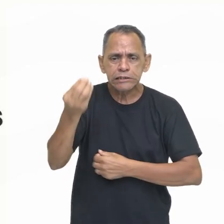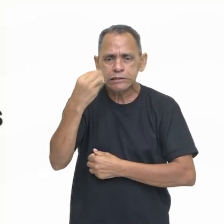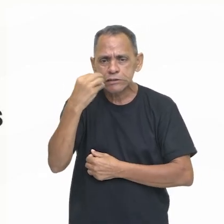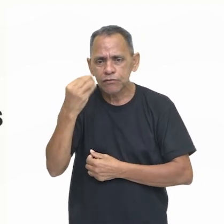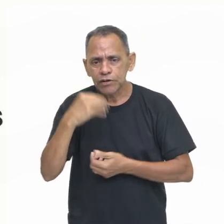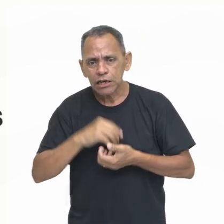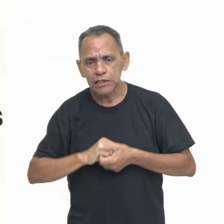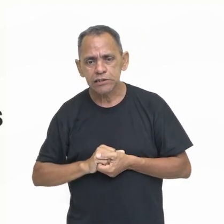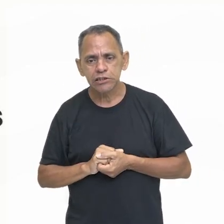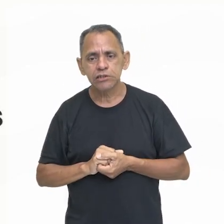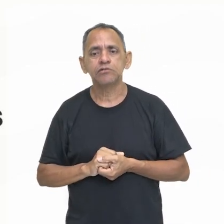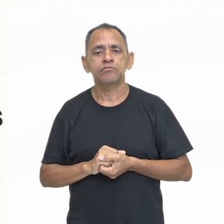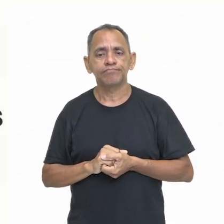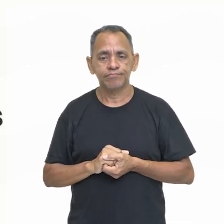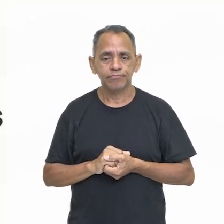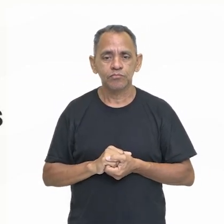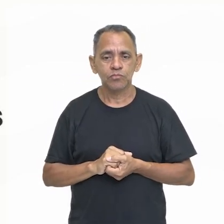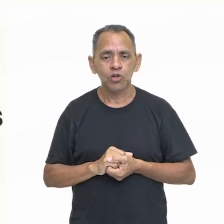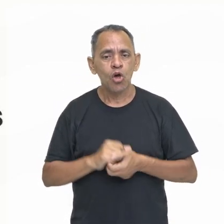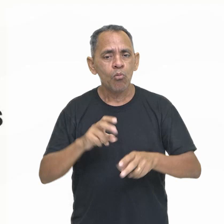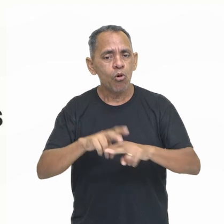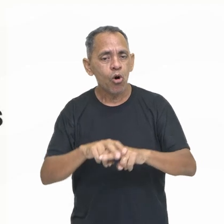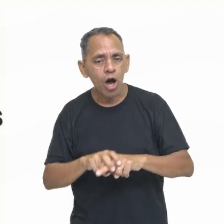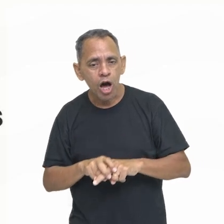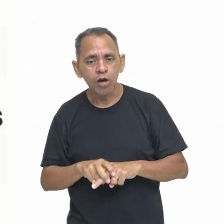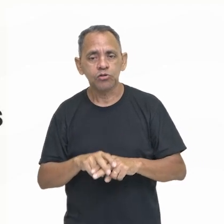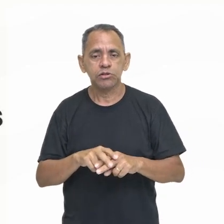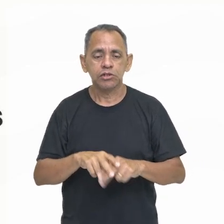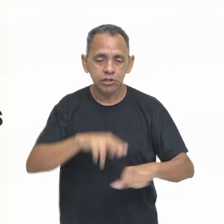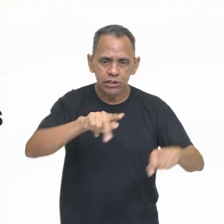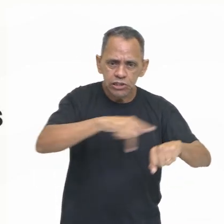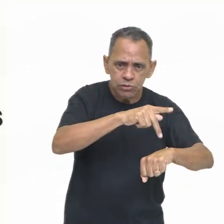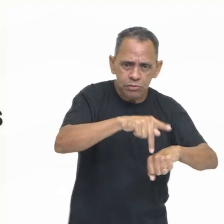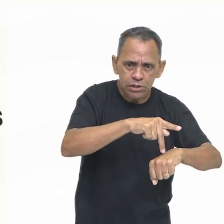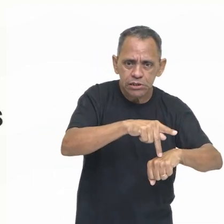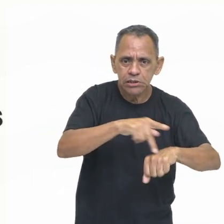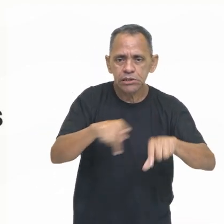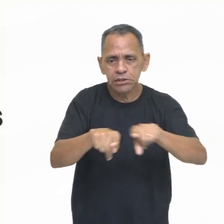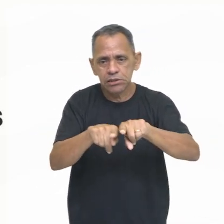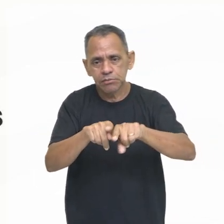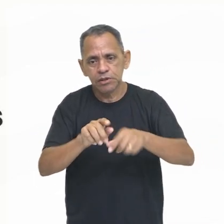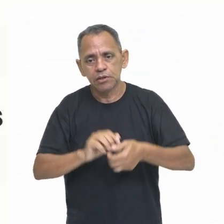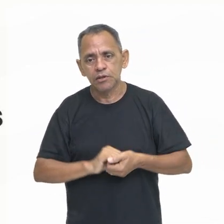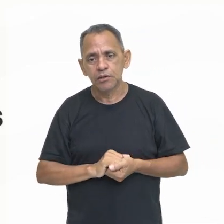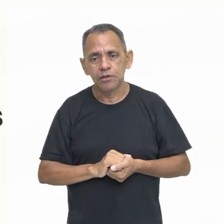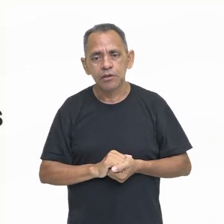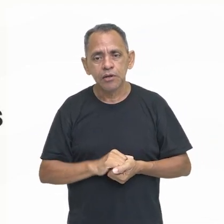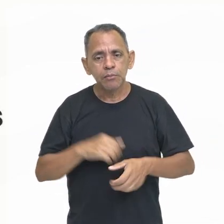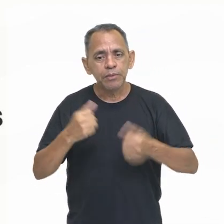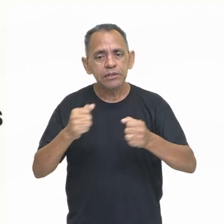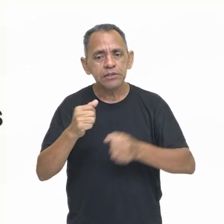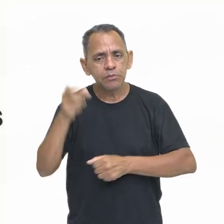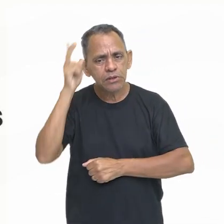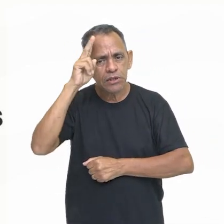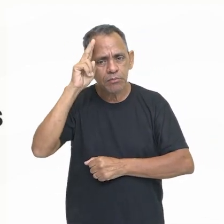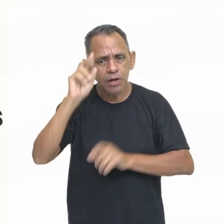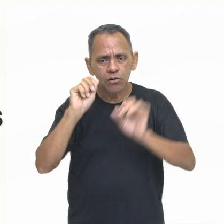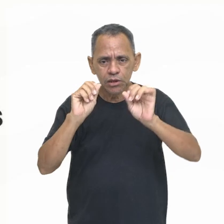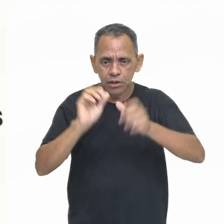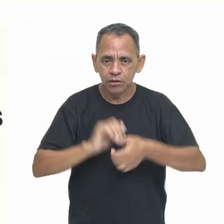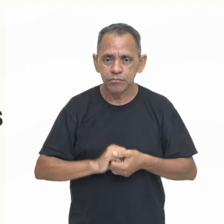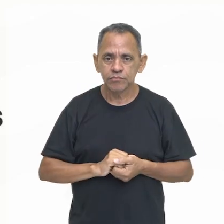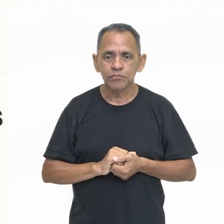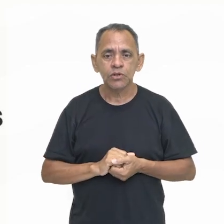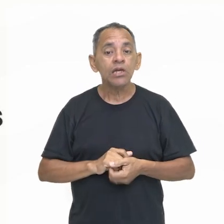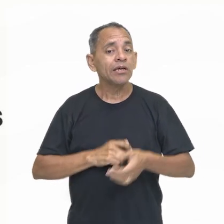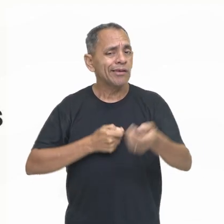forças políticas e econômicas. Então, olha só, vale ressaltar que a